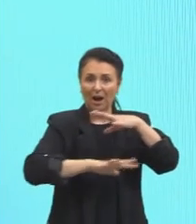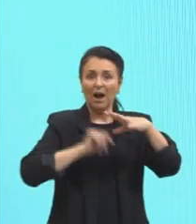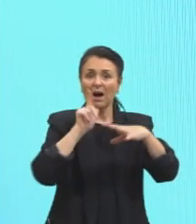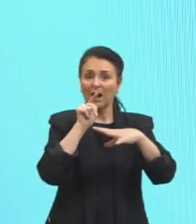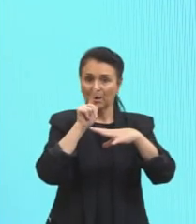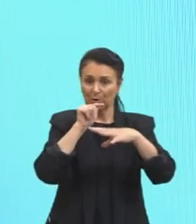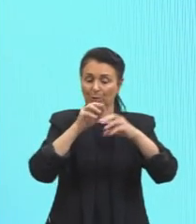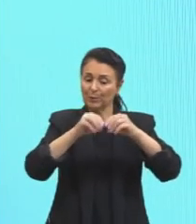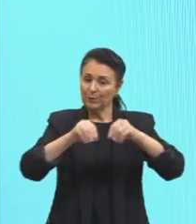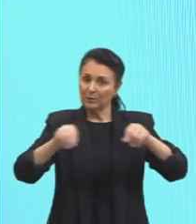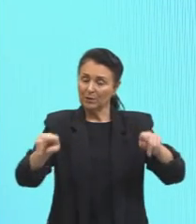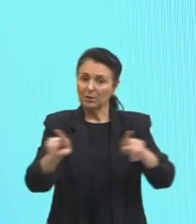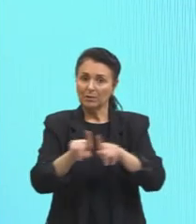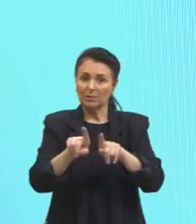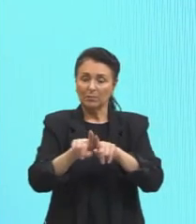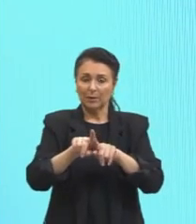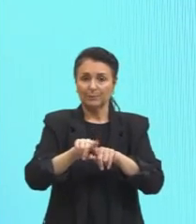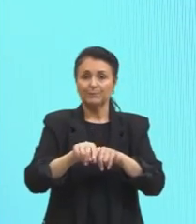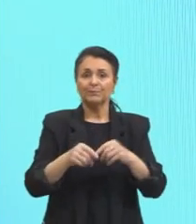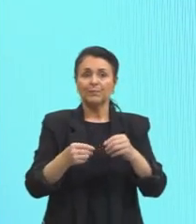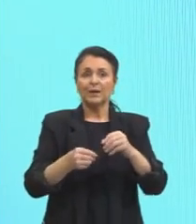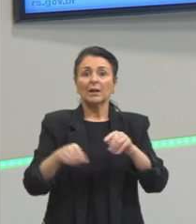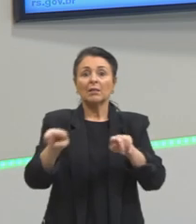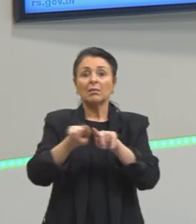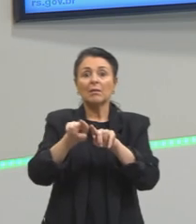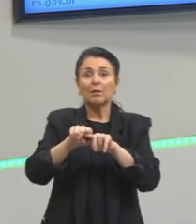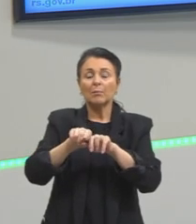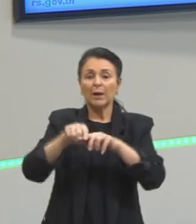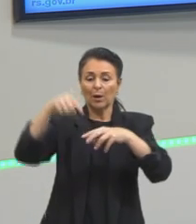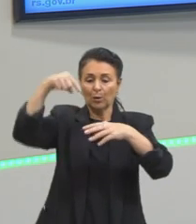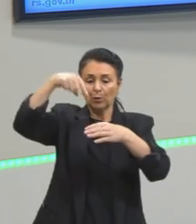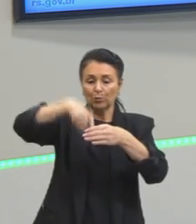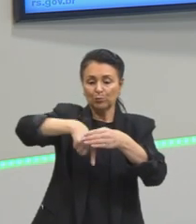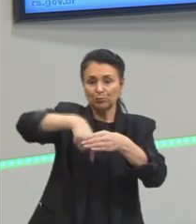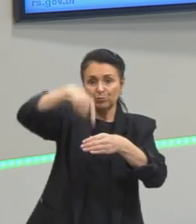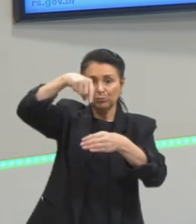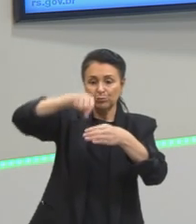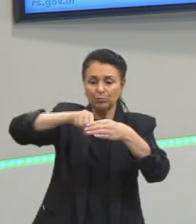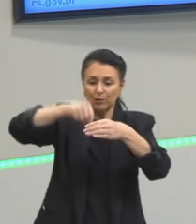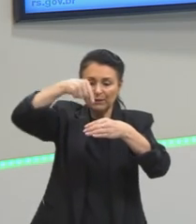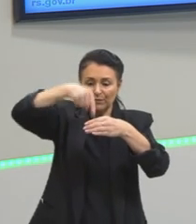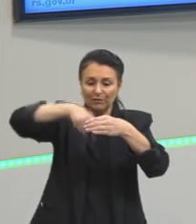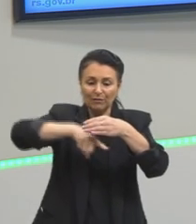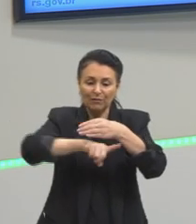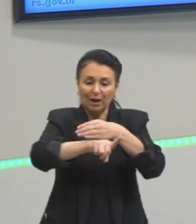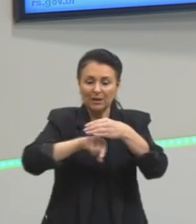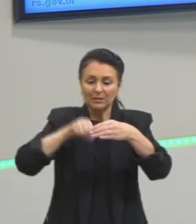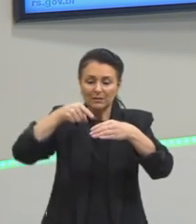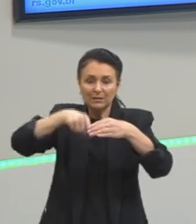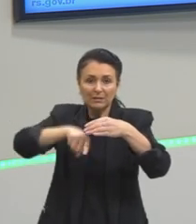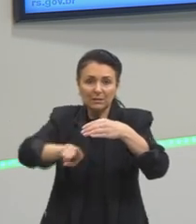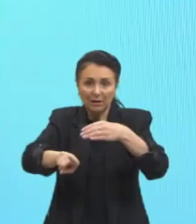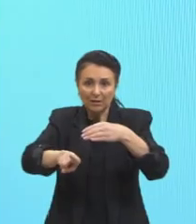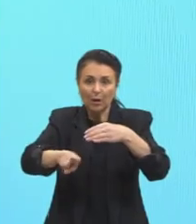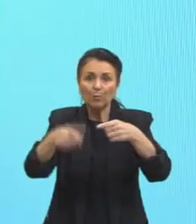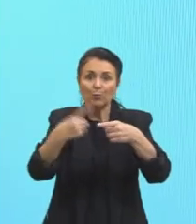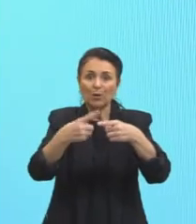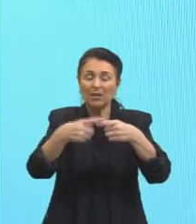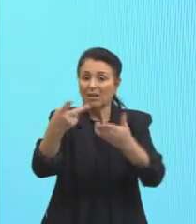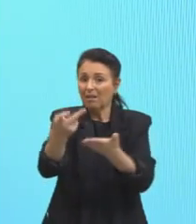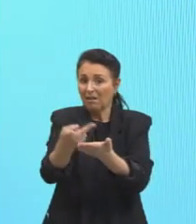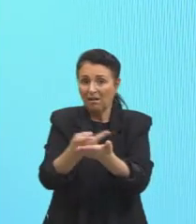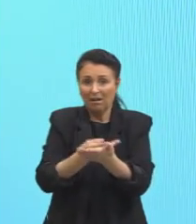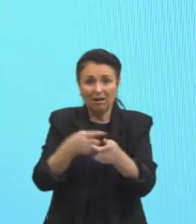solo tá também vazamentos aqui embaixo vai mostrar aqui para vocês né esses vazamentos aí esses depósitos irregulares né